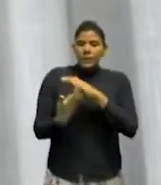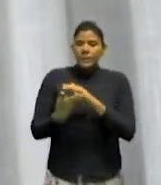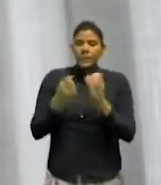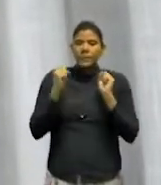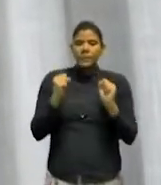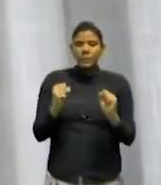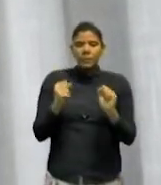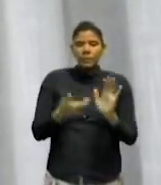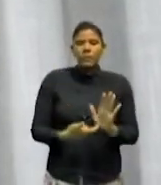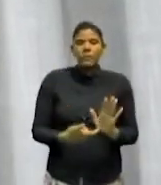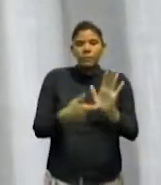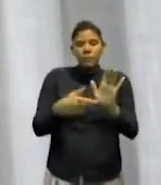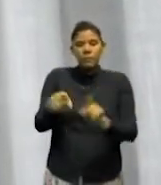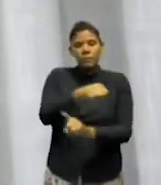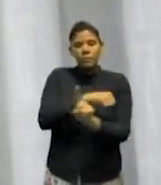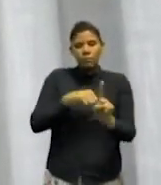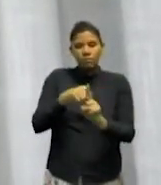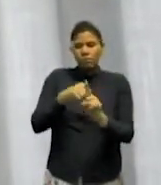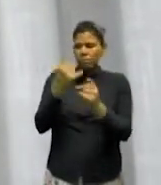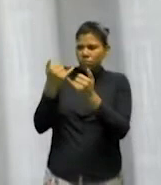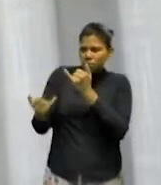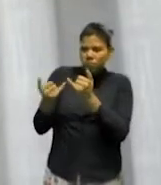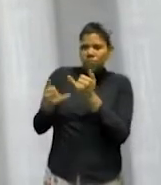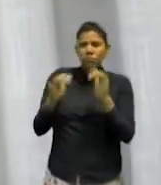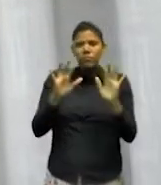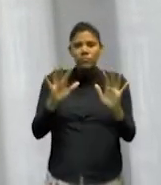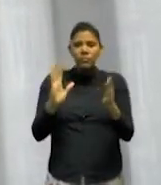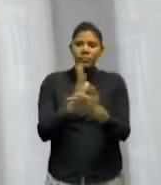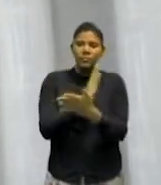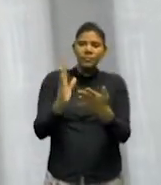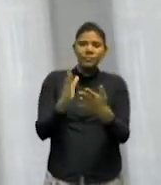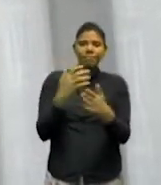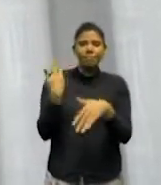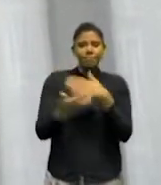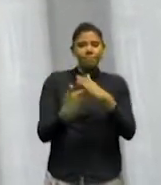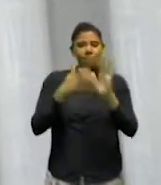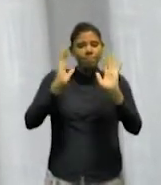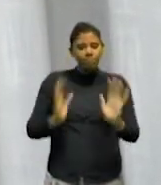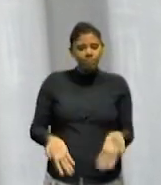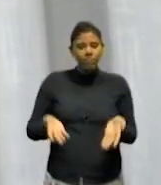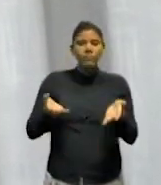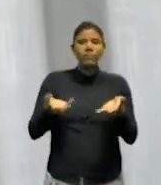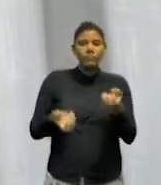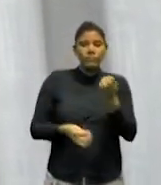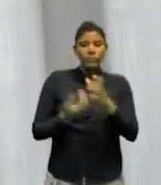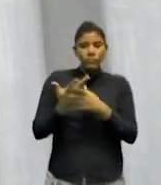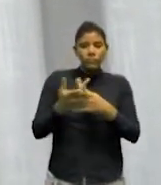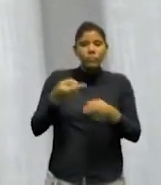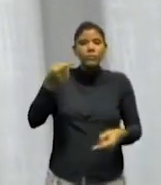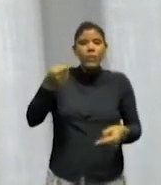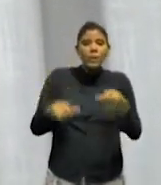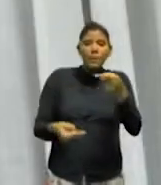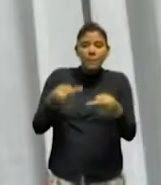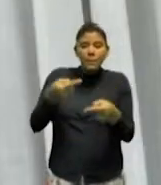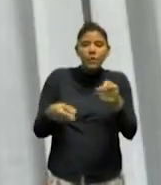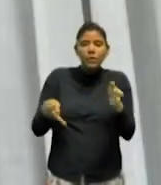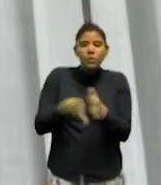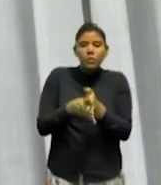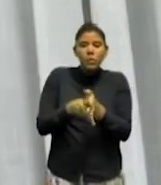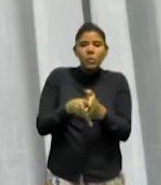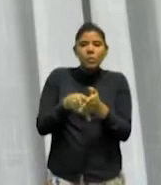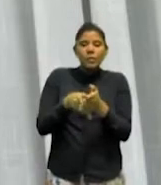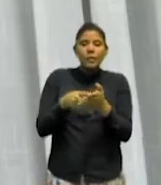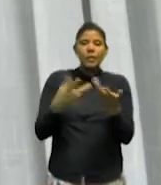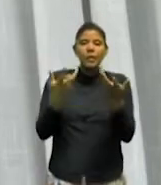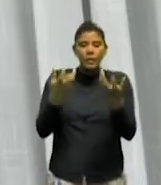realidade social, mas que, apesar disso, muitas empresas estão se atualizando com políticas de não tolerância para essas situações. Por exemplo,